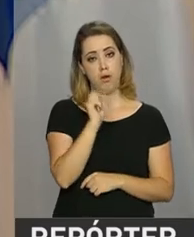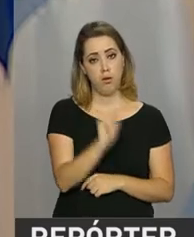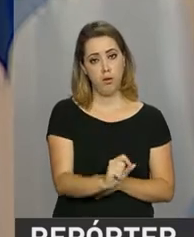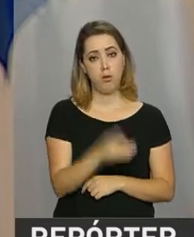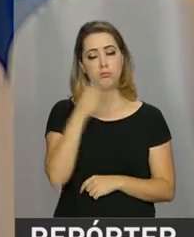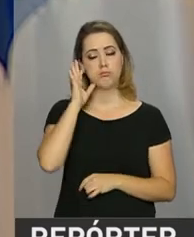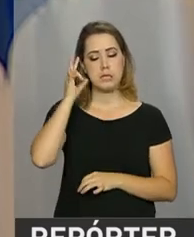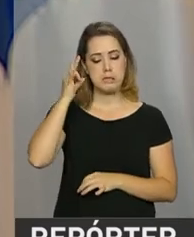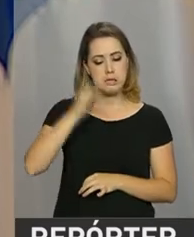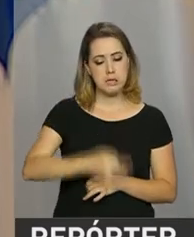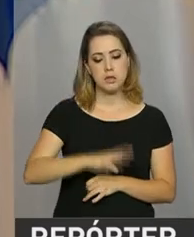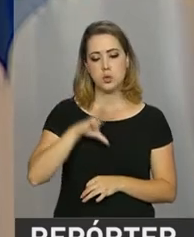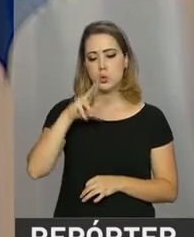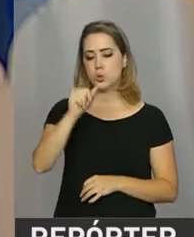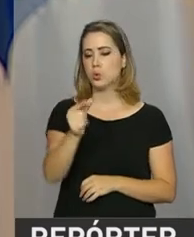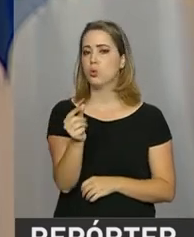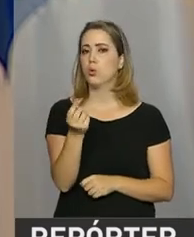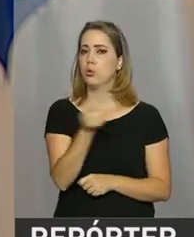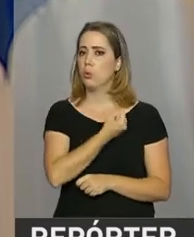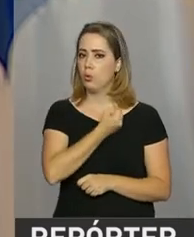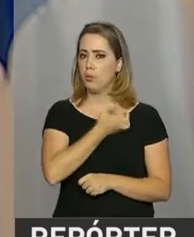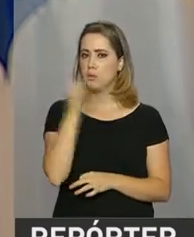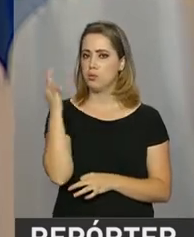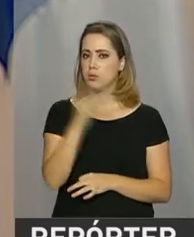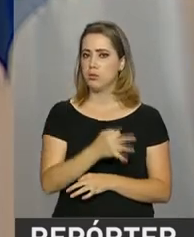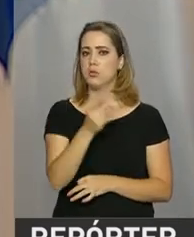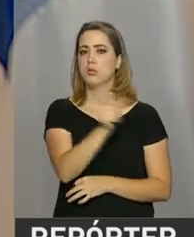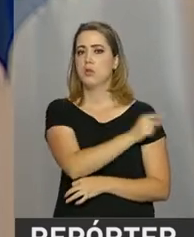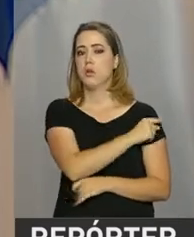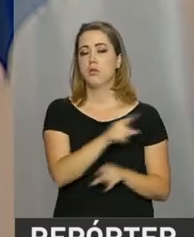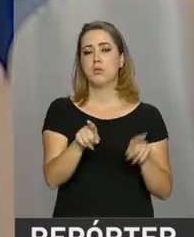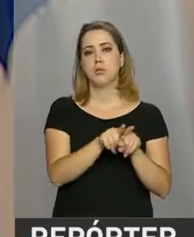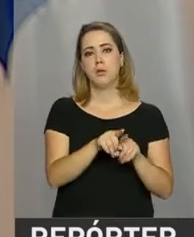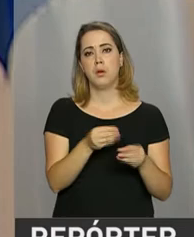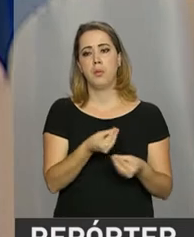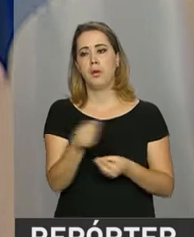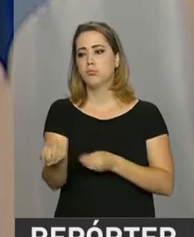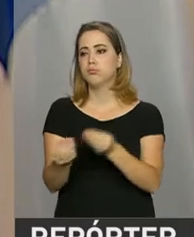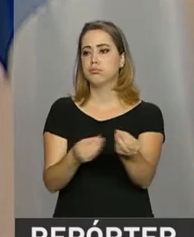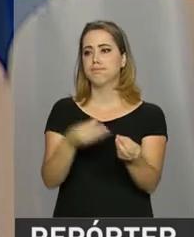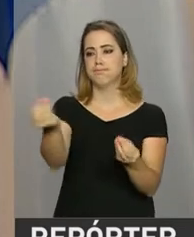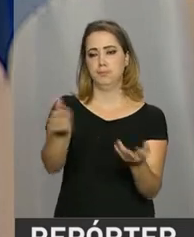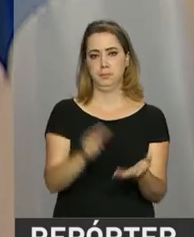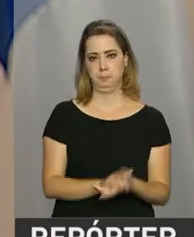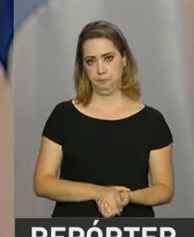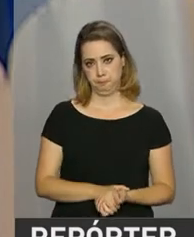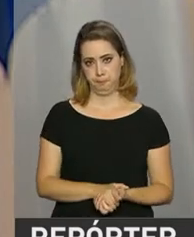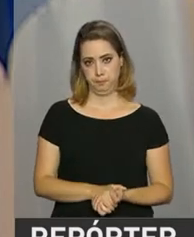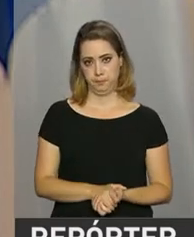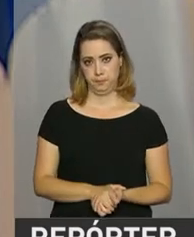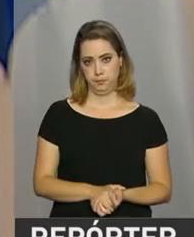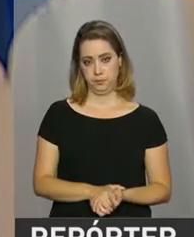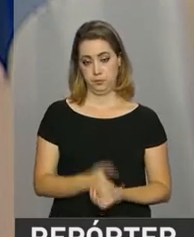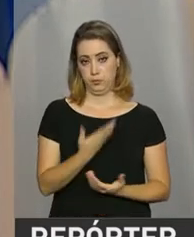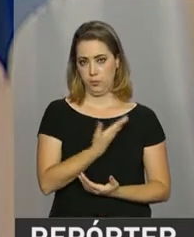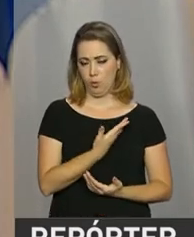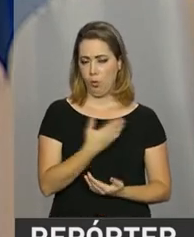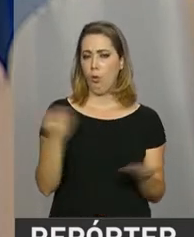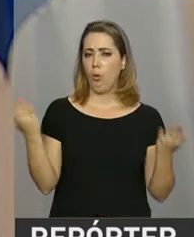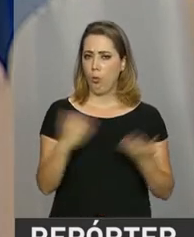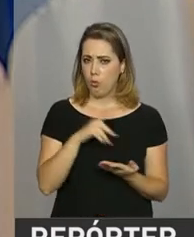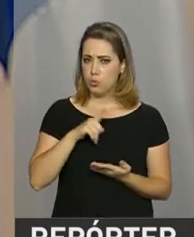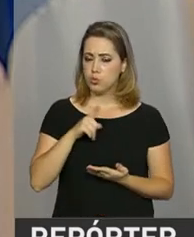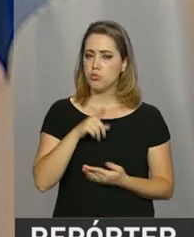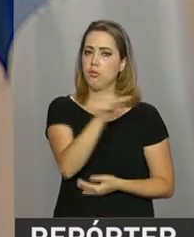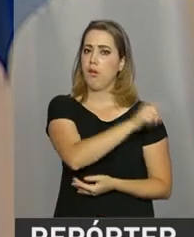estão garantidos os estoques de vacinas e sua distribuição temos assim nós portanto hoje o suficiente para a situação atual